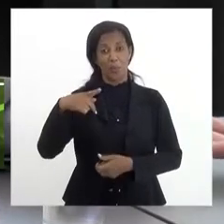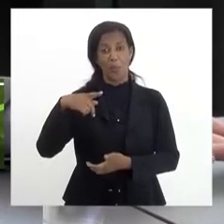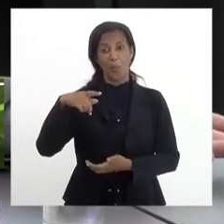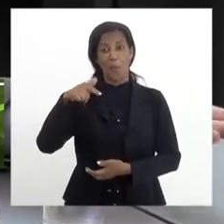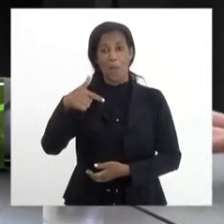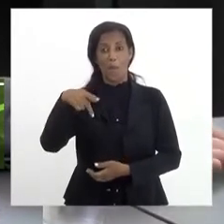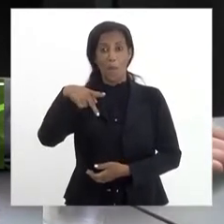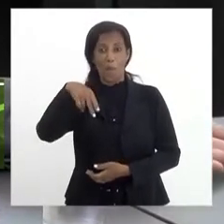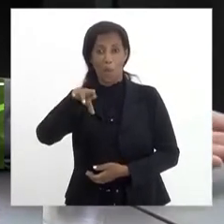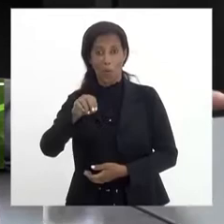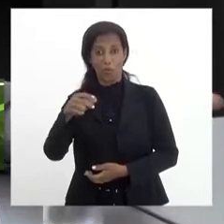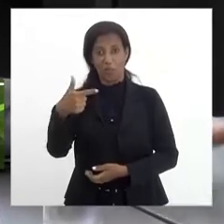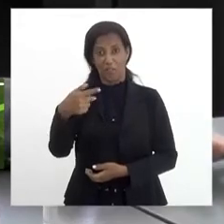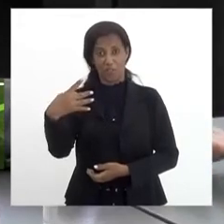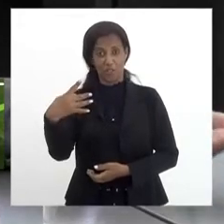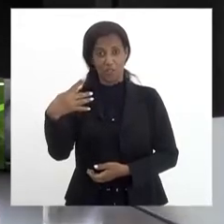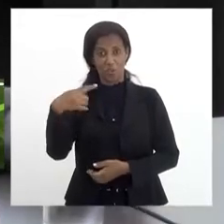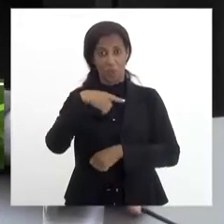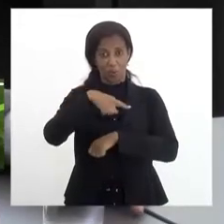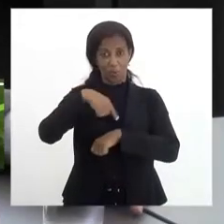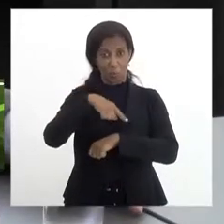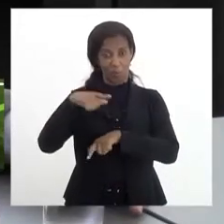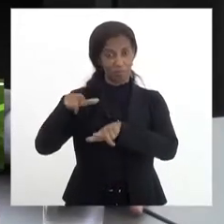era despesa. Então, por quê?